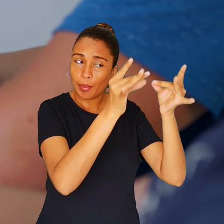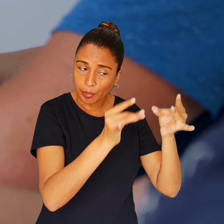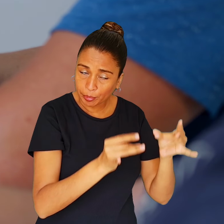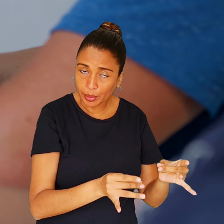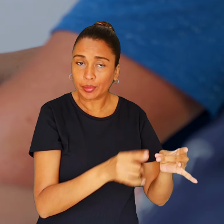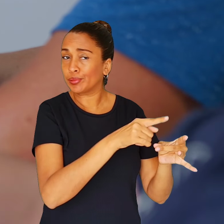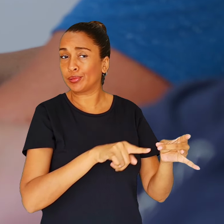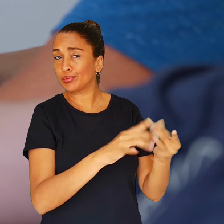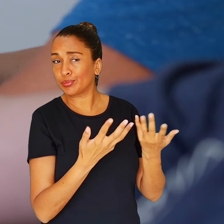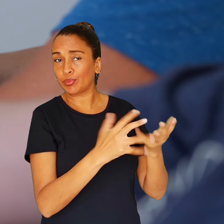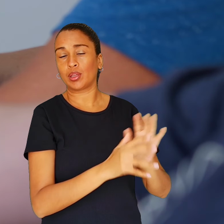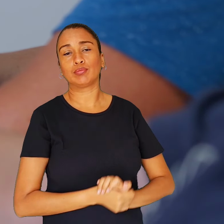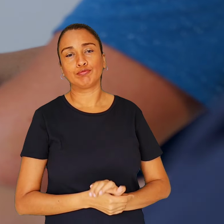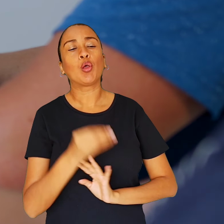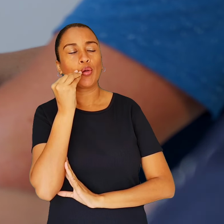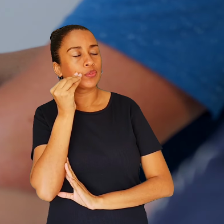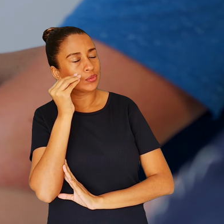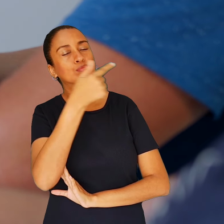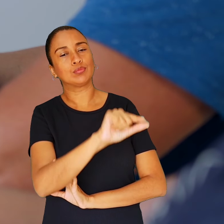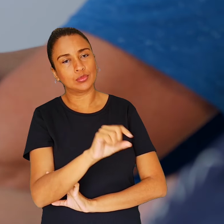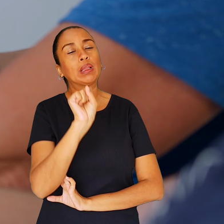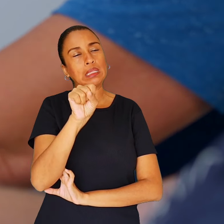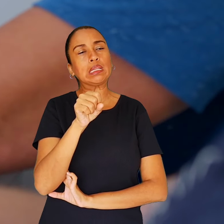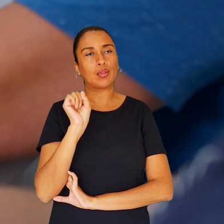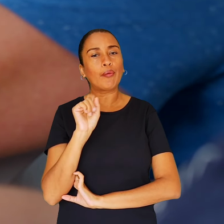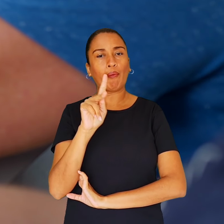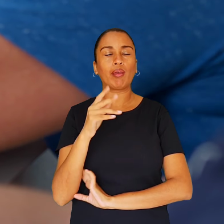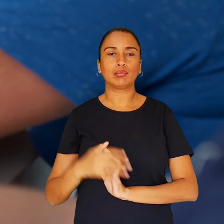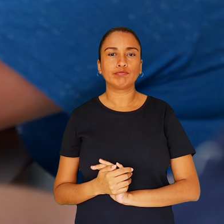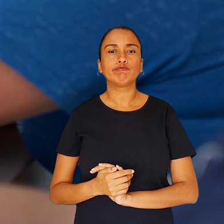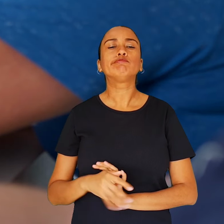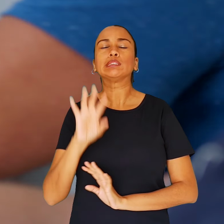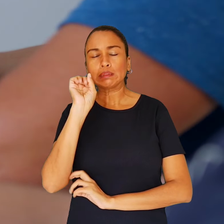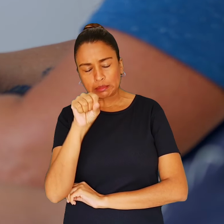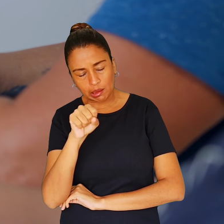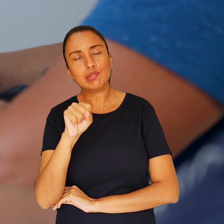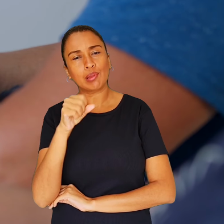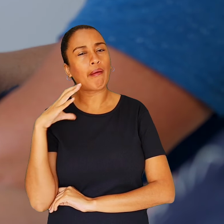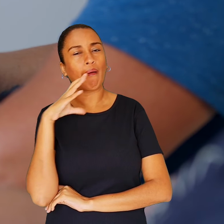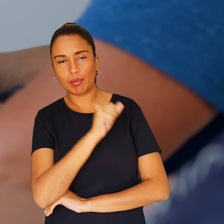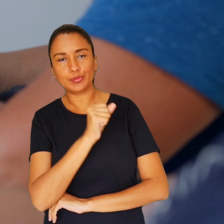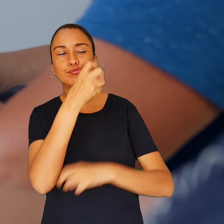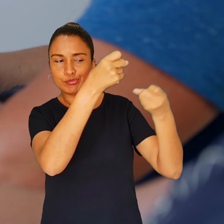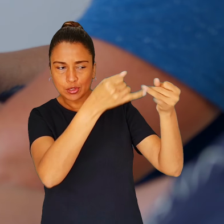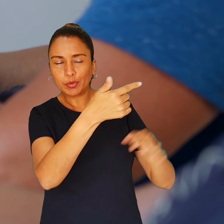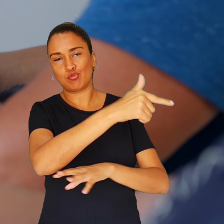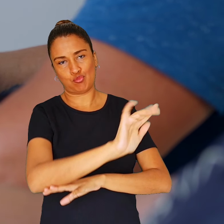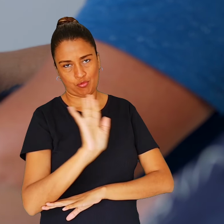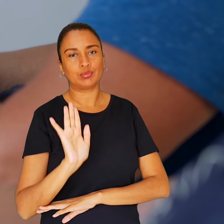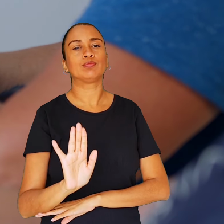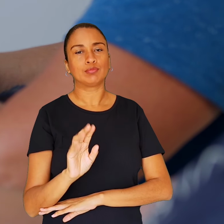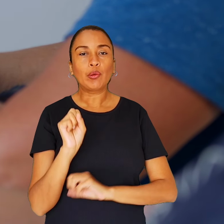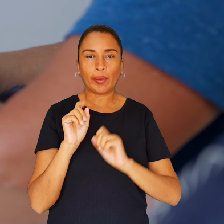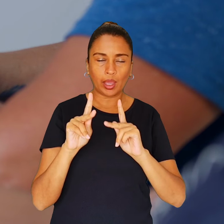Eu já expliquei. Não, mas eu vou falar de novo. Sim. Não, pode deixar que eu... Não, eu vou falar pra eles.